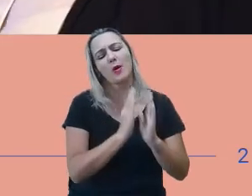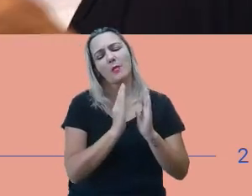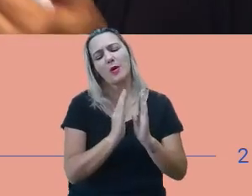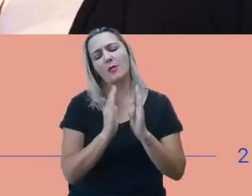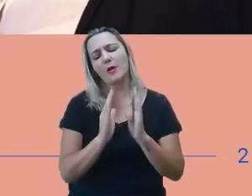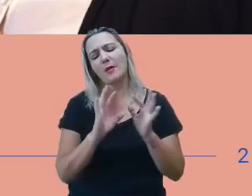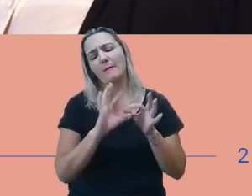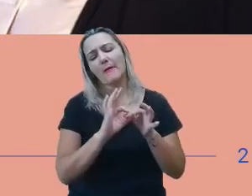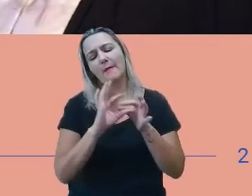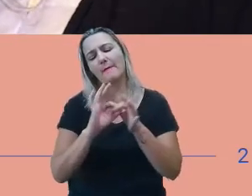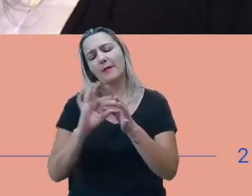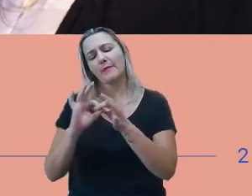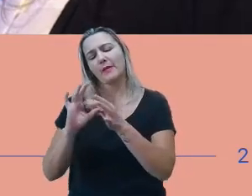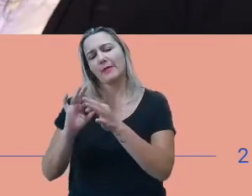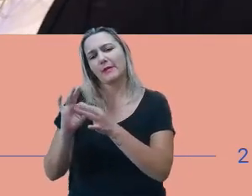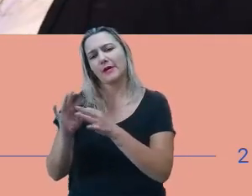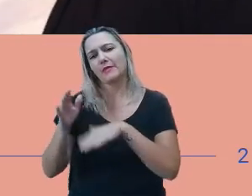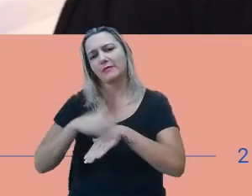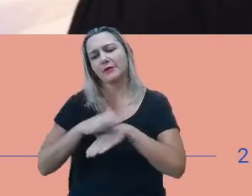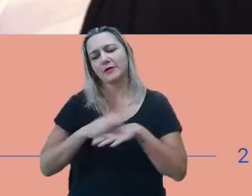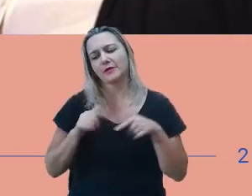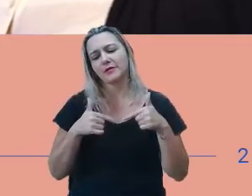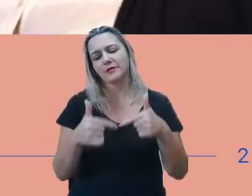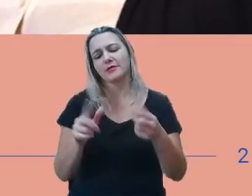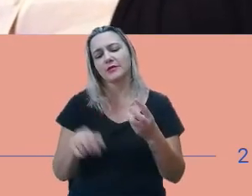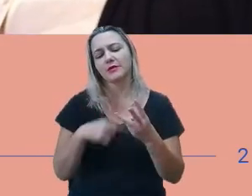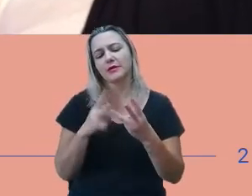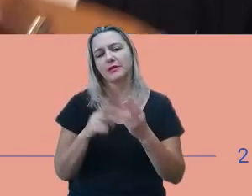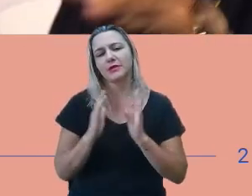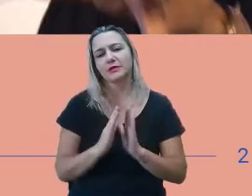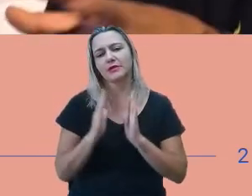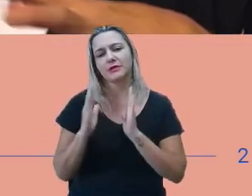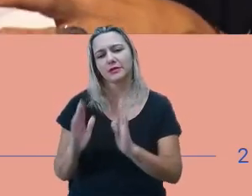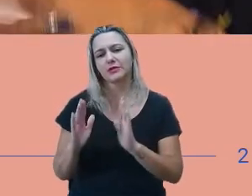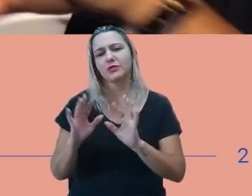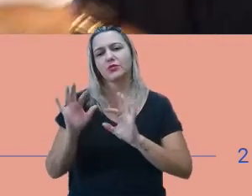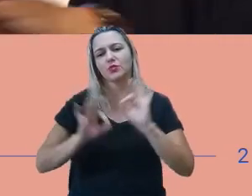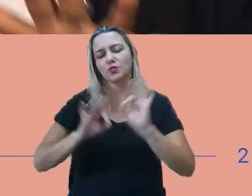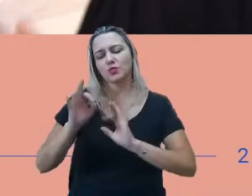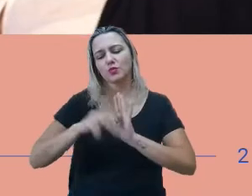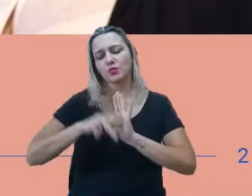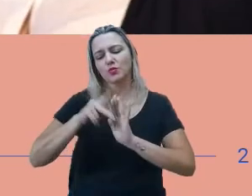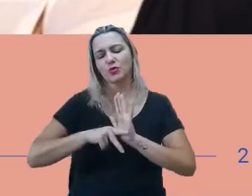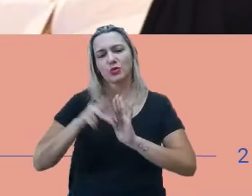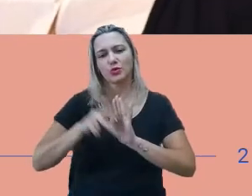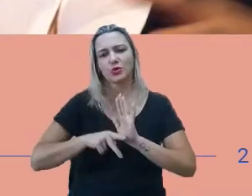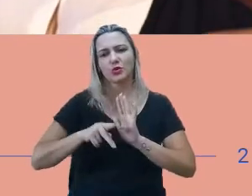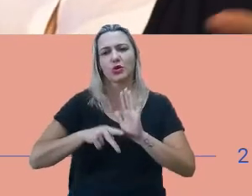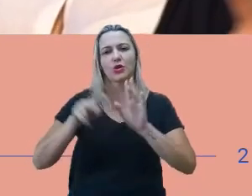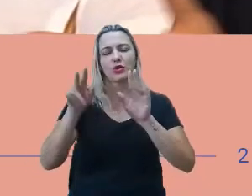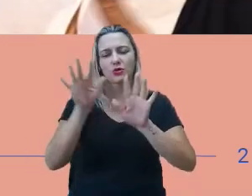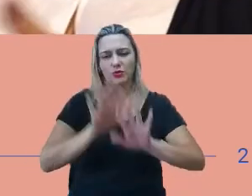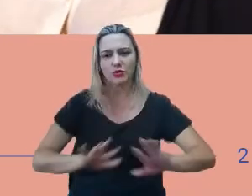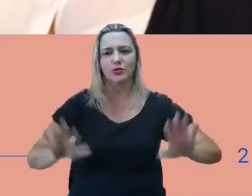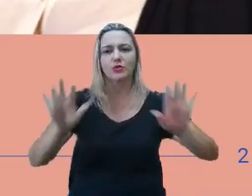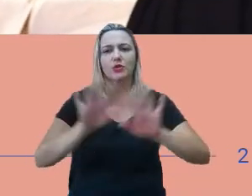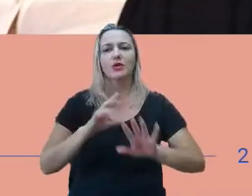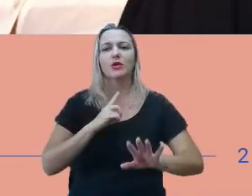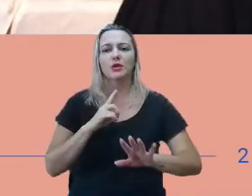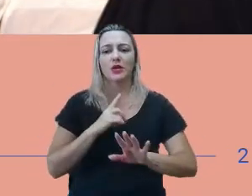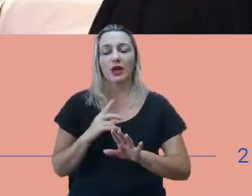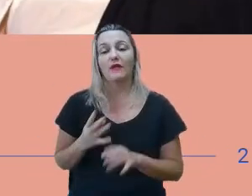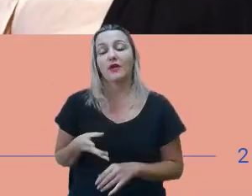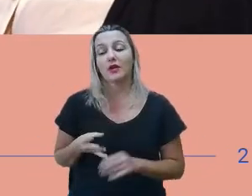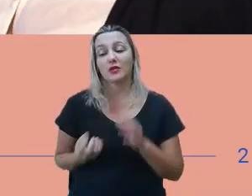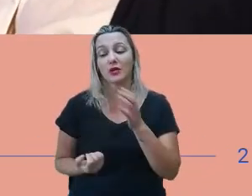para na terceira fase a gente chegar nos projetos sistêmicos onde a gente formou quatro subgrupos e grupos